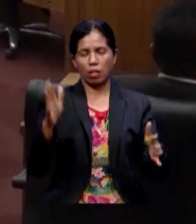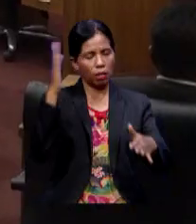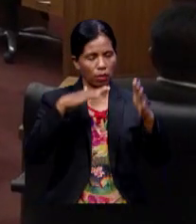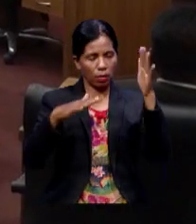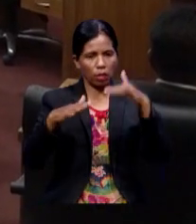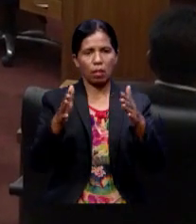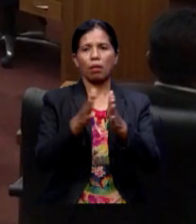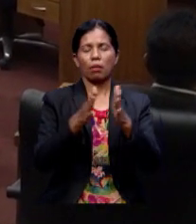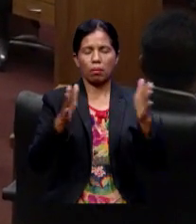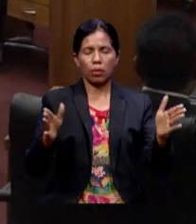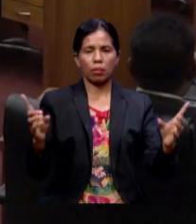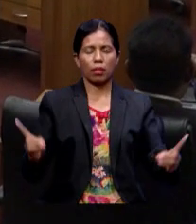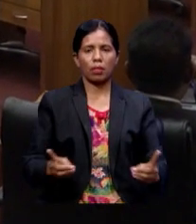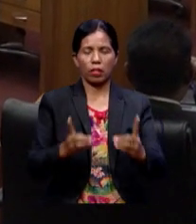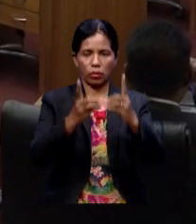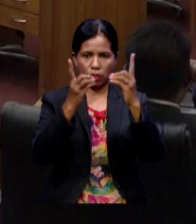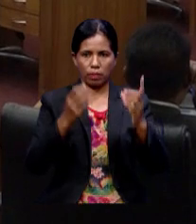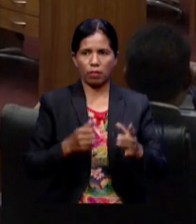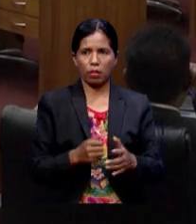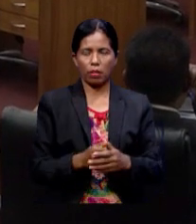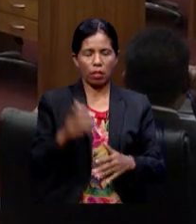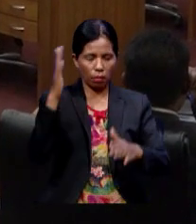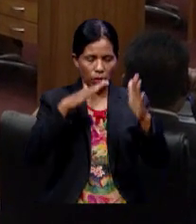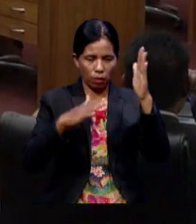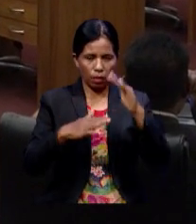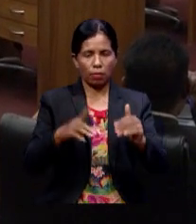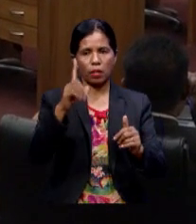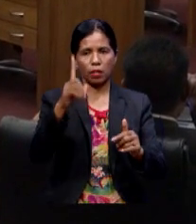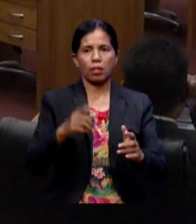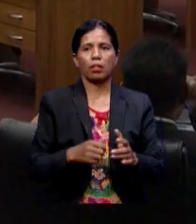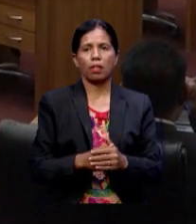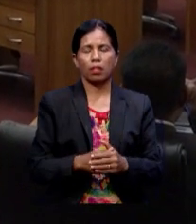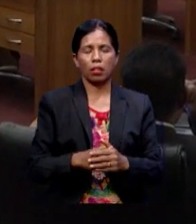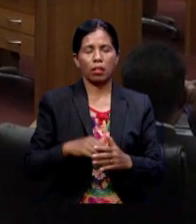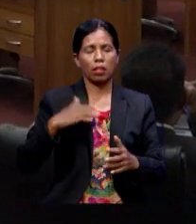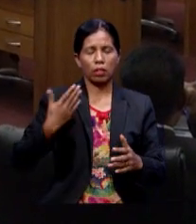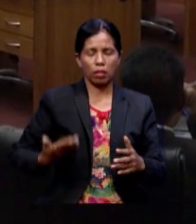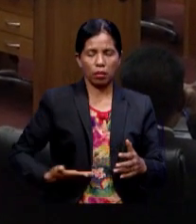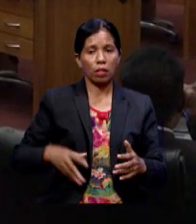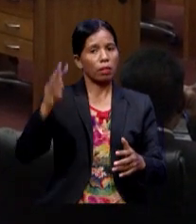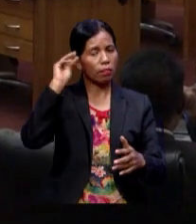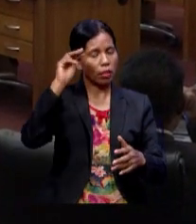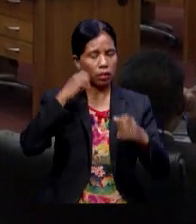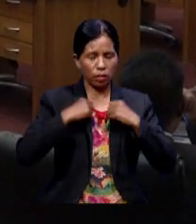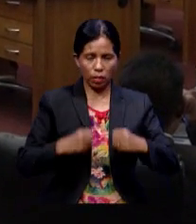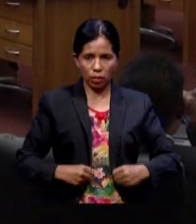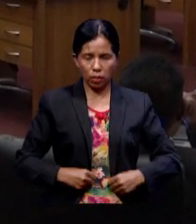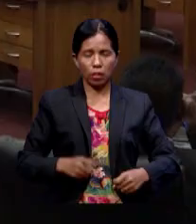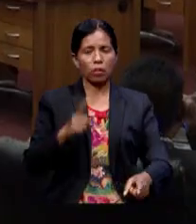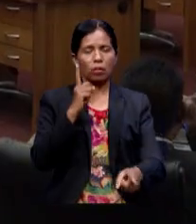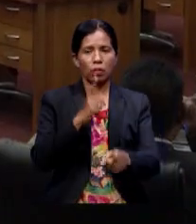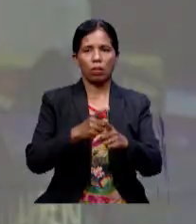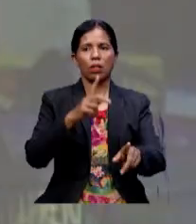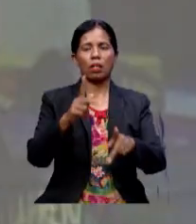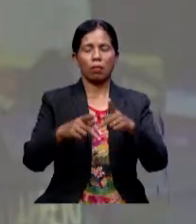bot ne be maka hasuru. Problema ida fali, senhora ministra Saudi, nia turla los emane